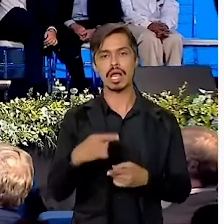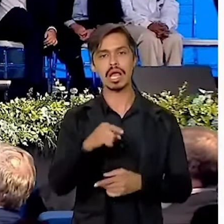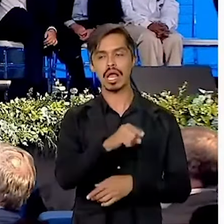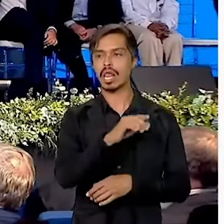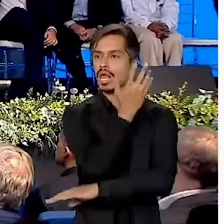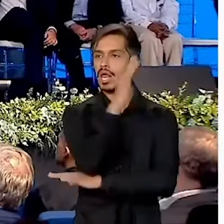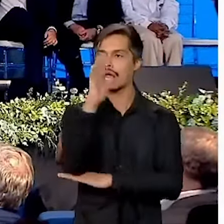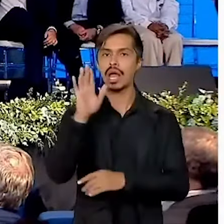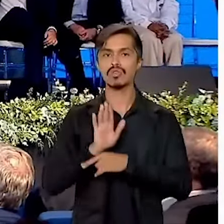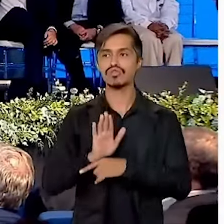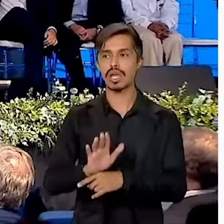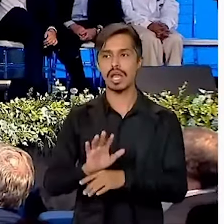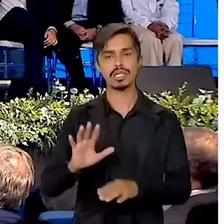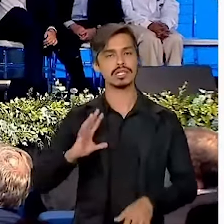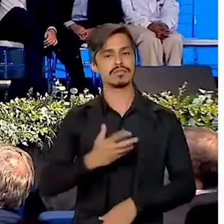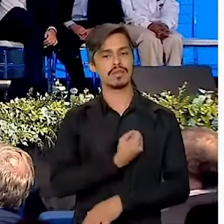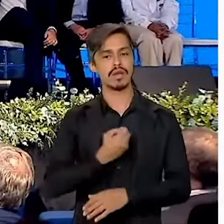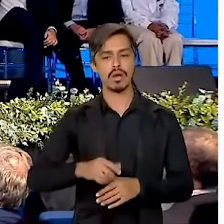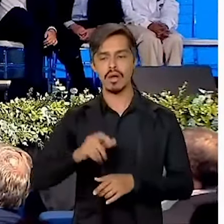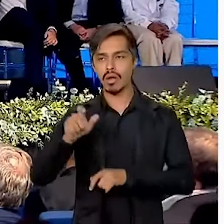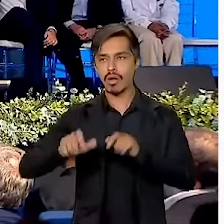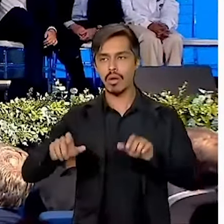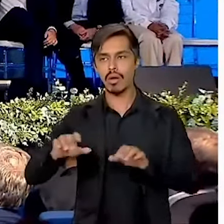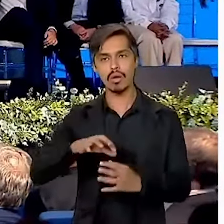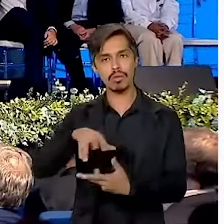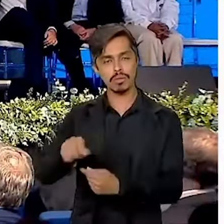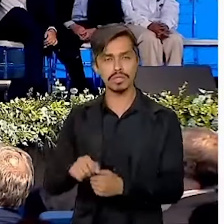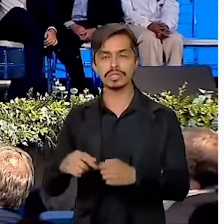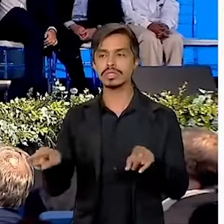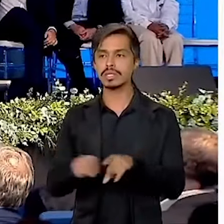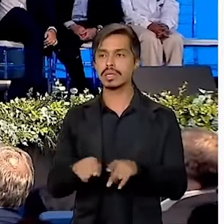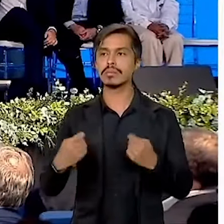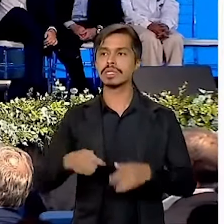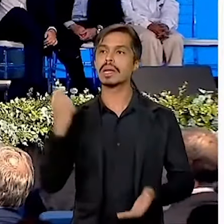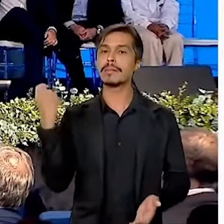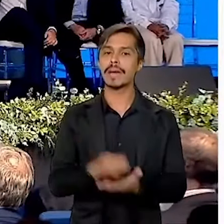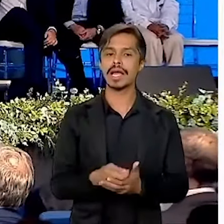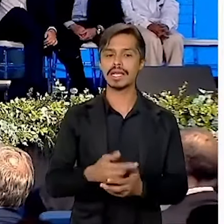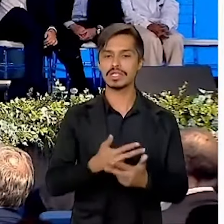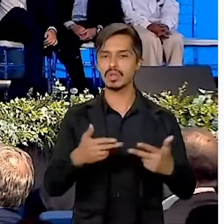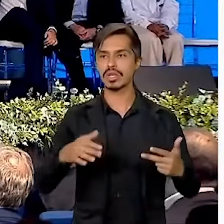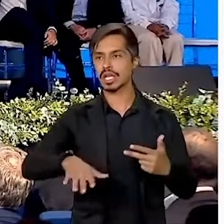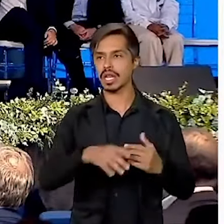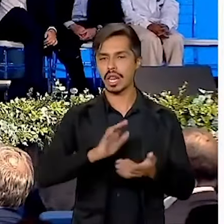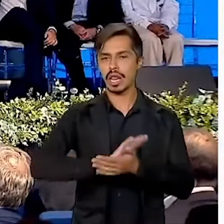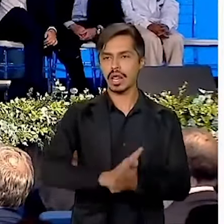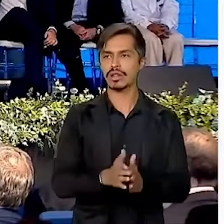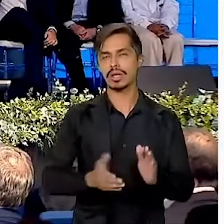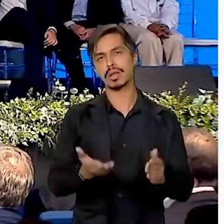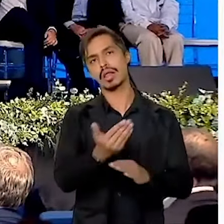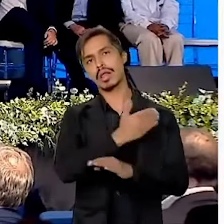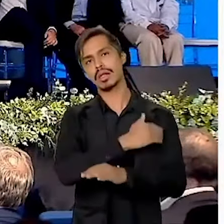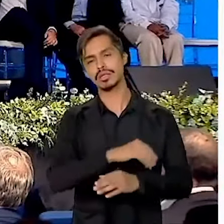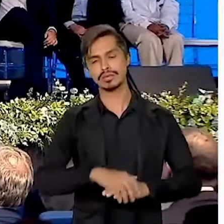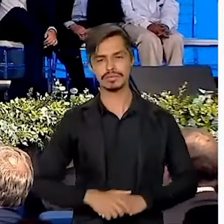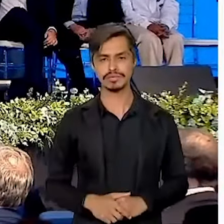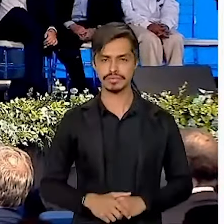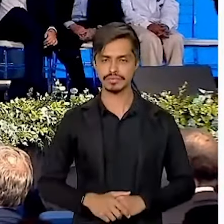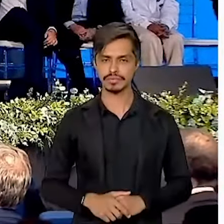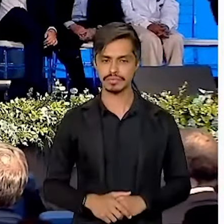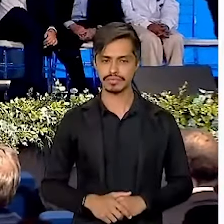ajudar a salvar o planeta, então eles têm que pagar a parte que eles já destruíram na época da industrialização. É